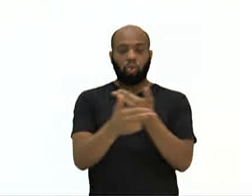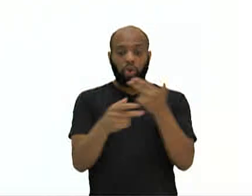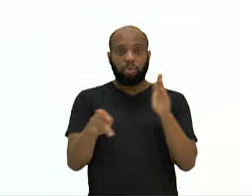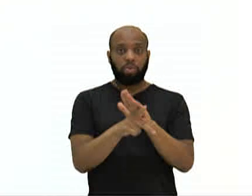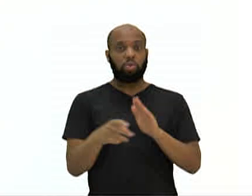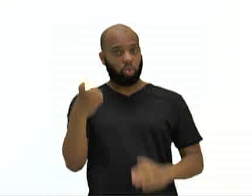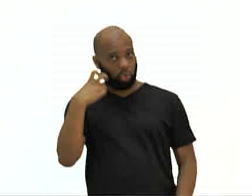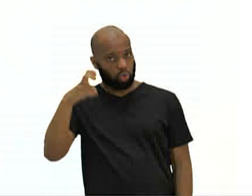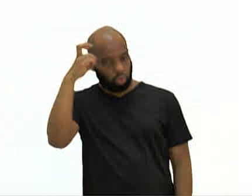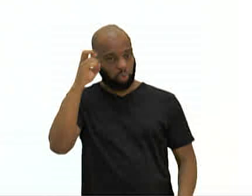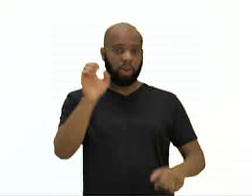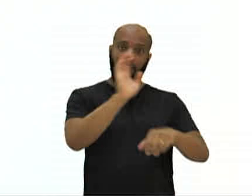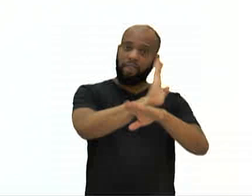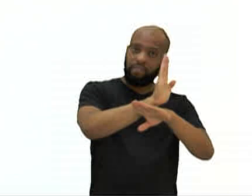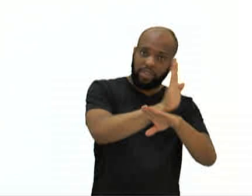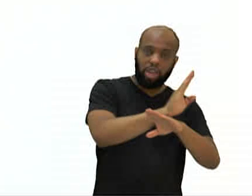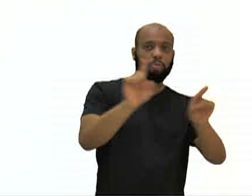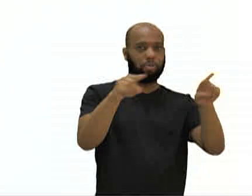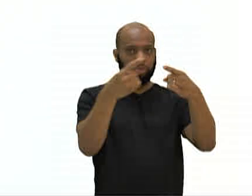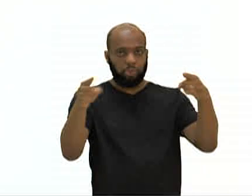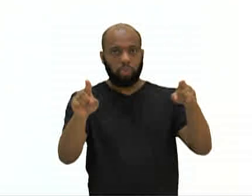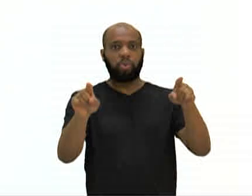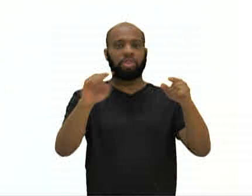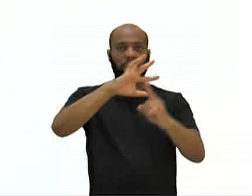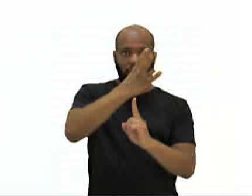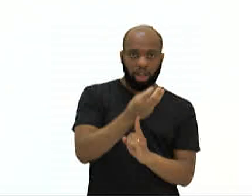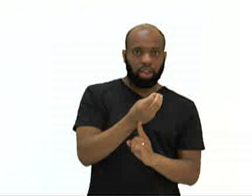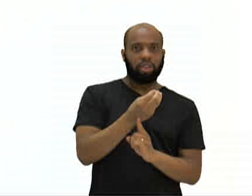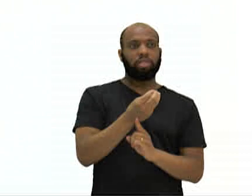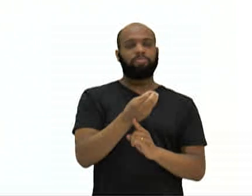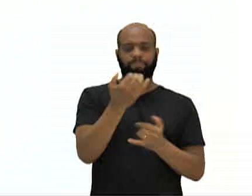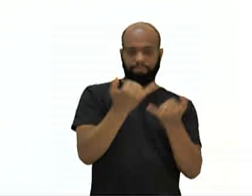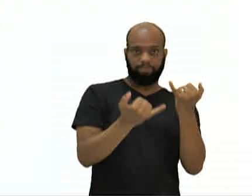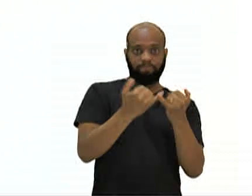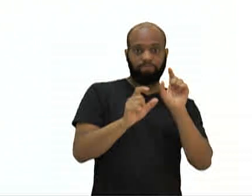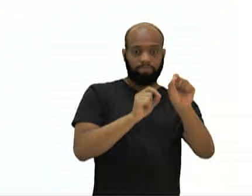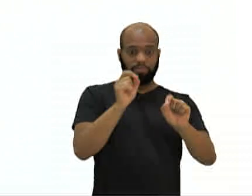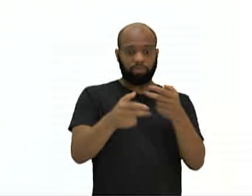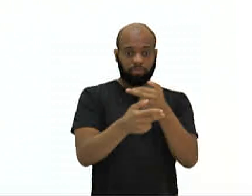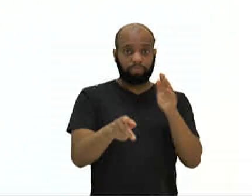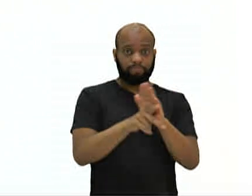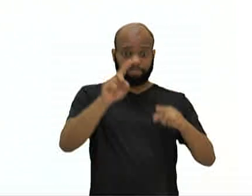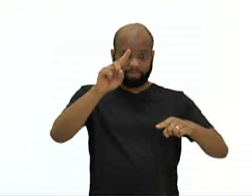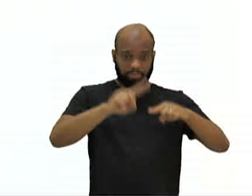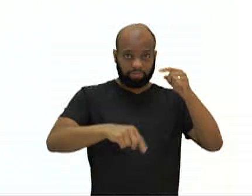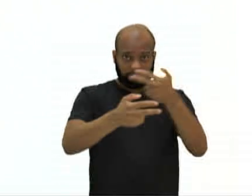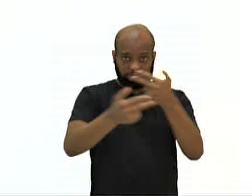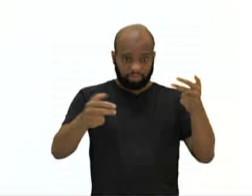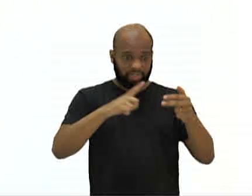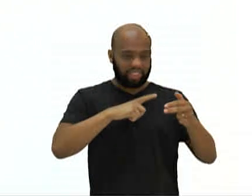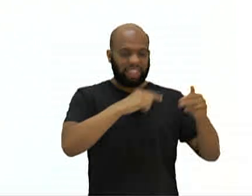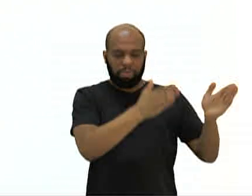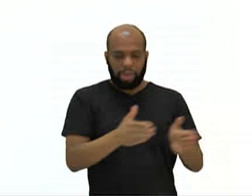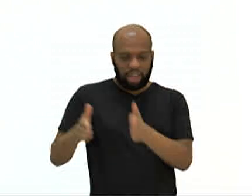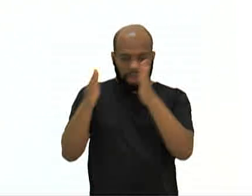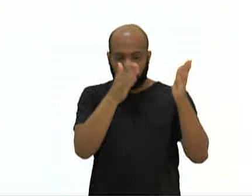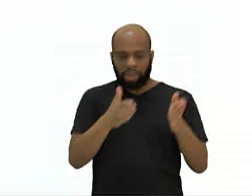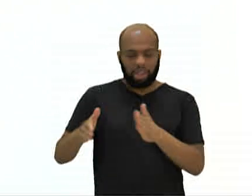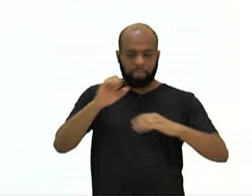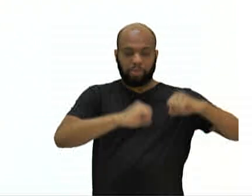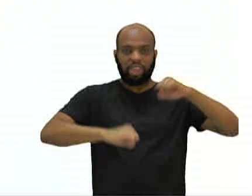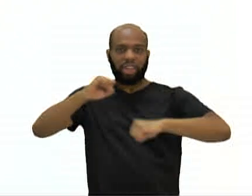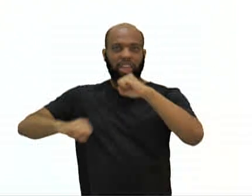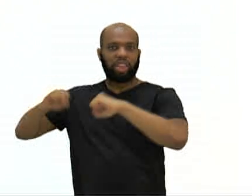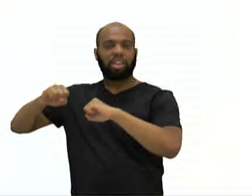culturais, filmes, composições musicais, obra de arte, se assemelham aos produtos industriais fabricados em série e